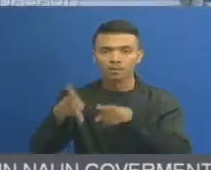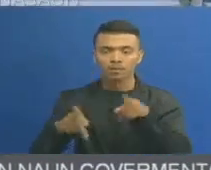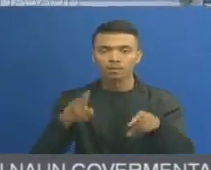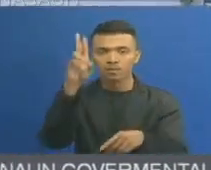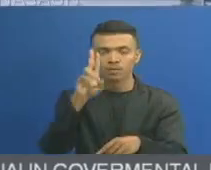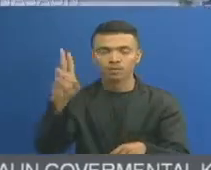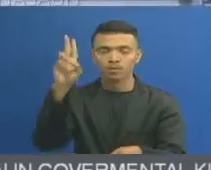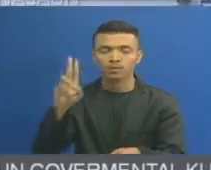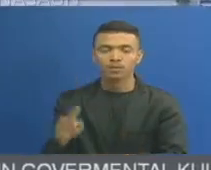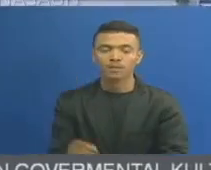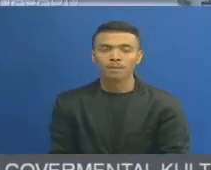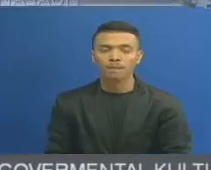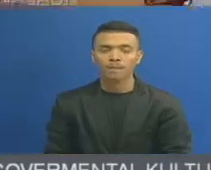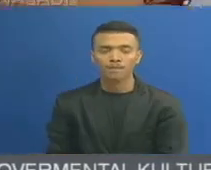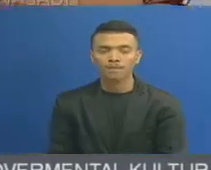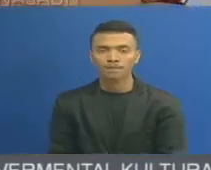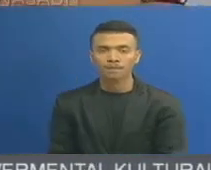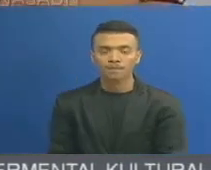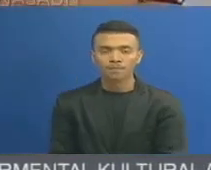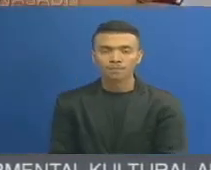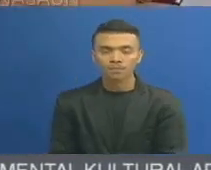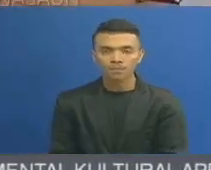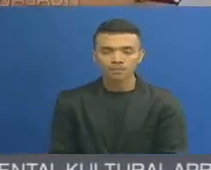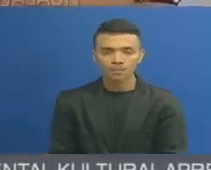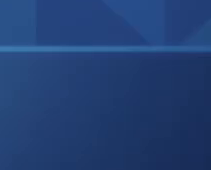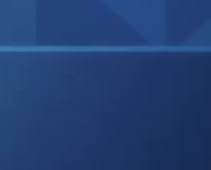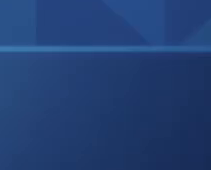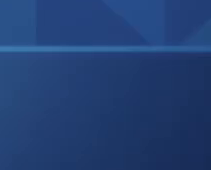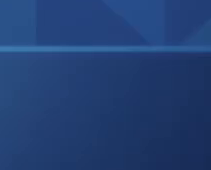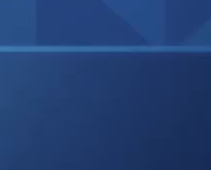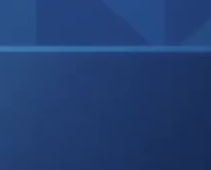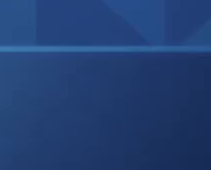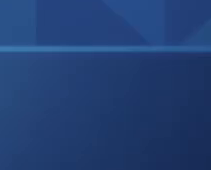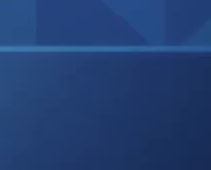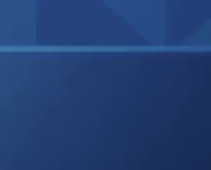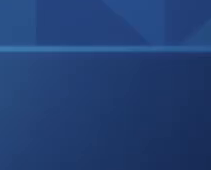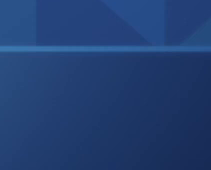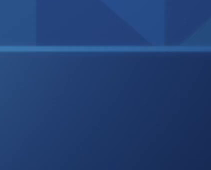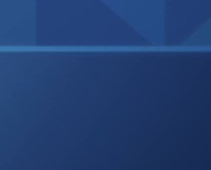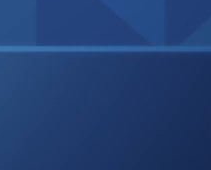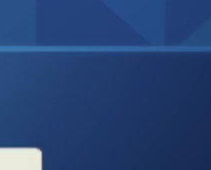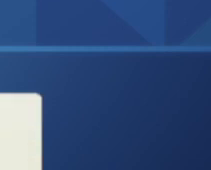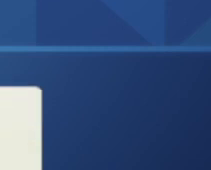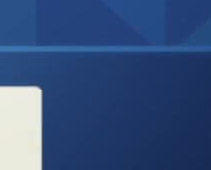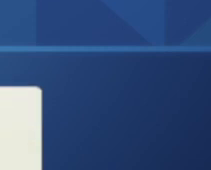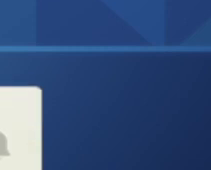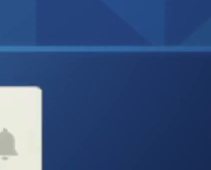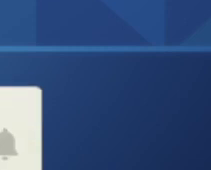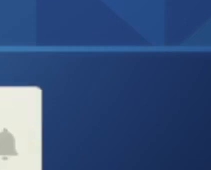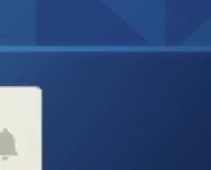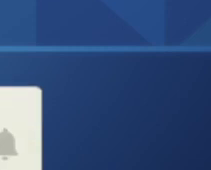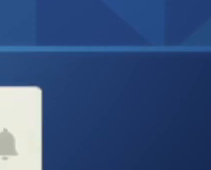consumo. Manuel Guzmão, Domingos de Deus, para RTTL. Hi, telespectadores, a tua